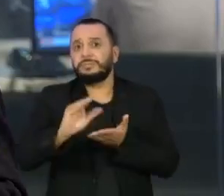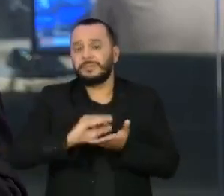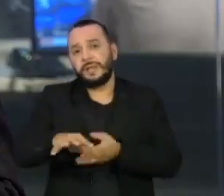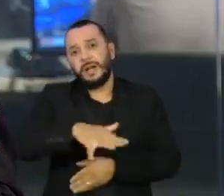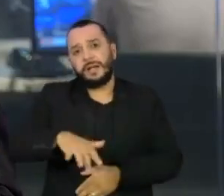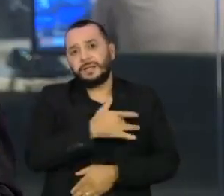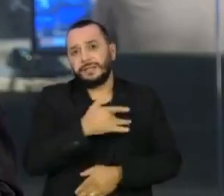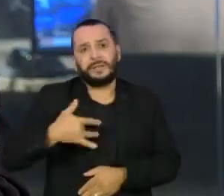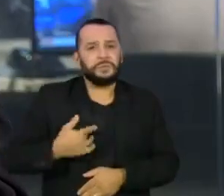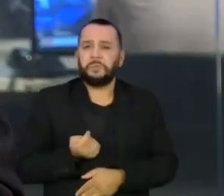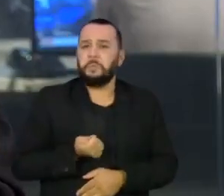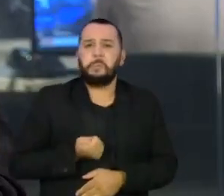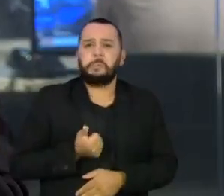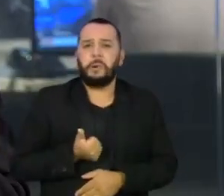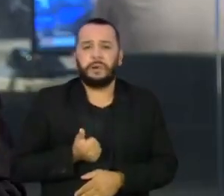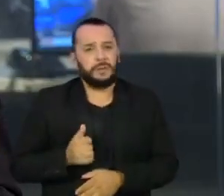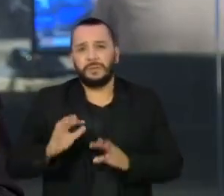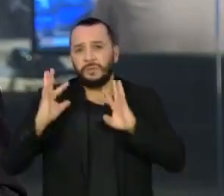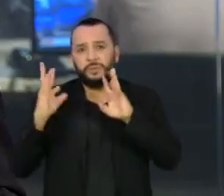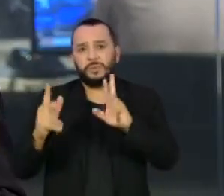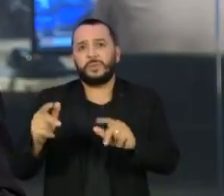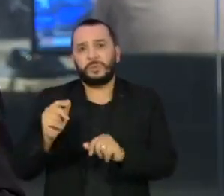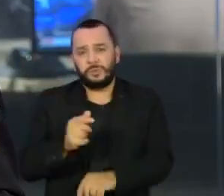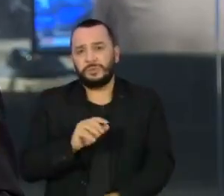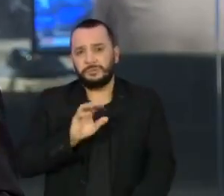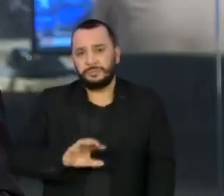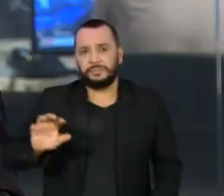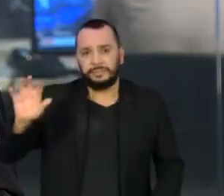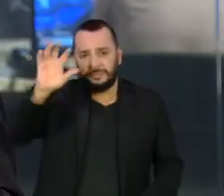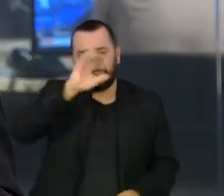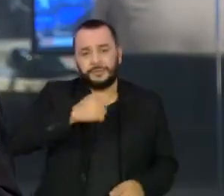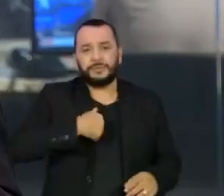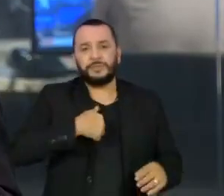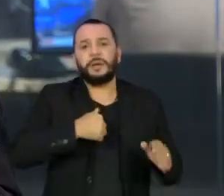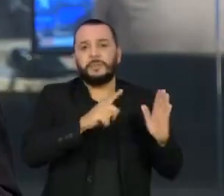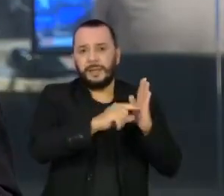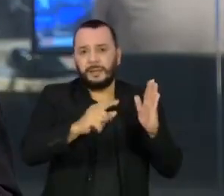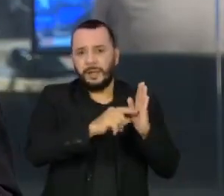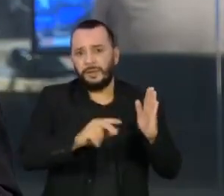foi minoritária em todos os repasses entre o Planalto e os estados.